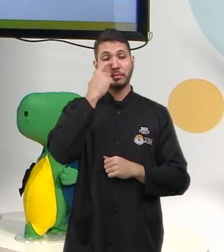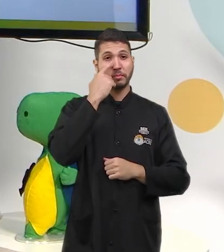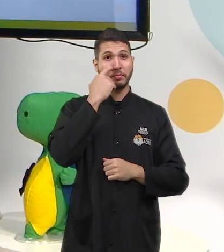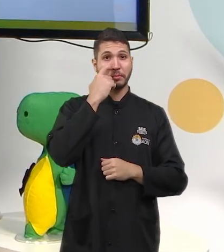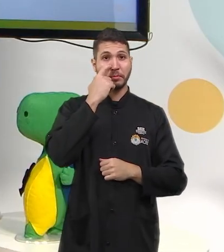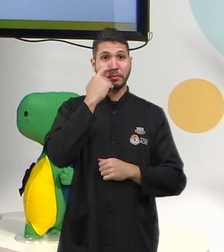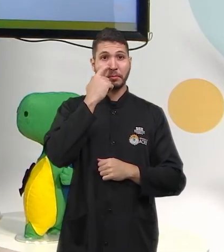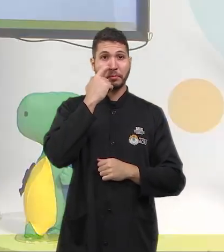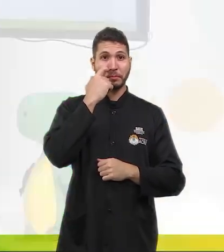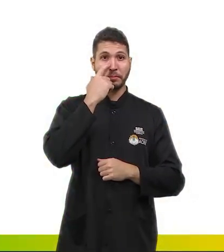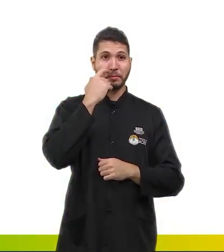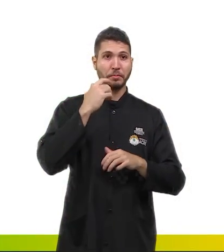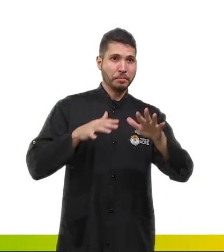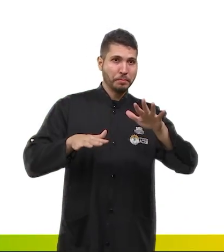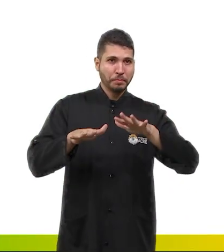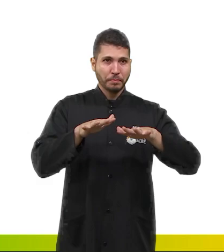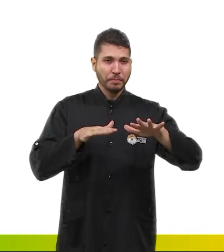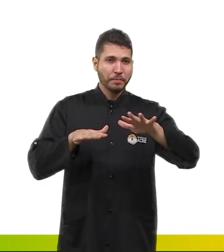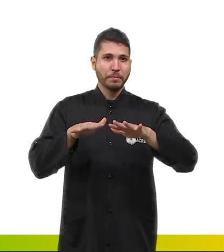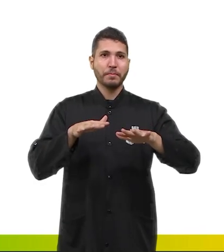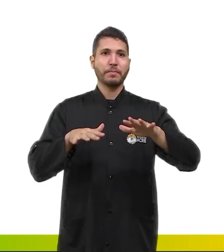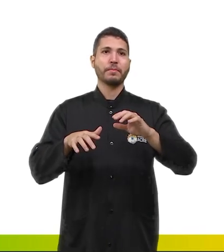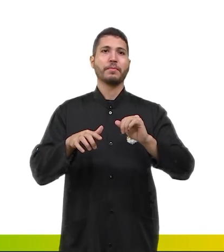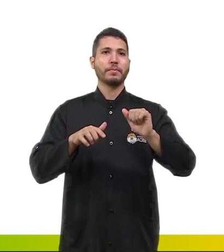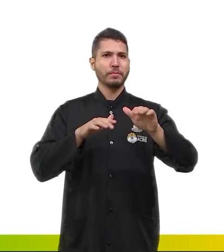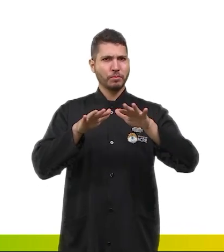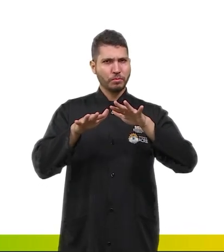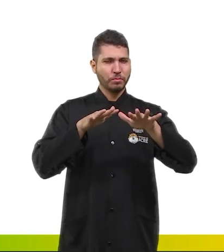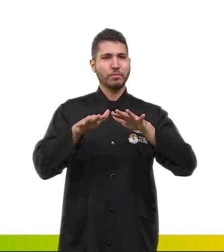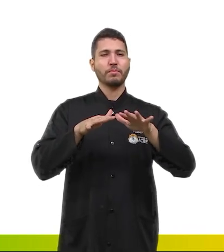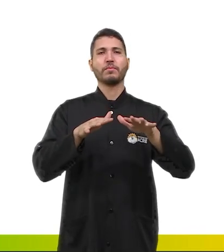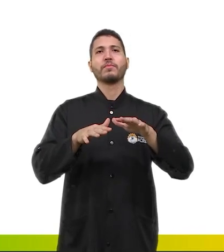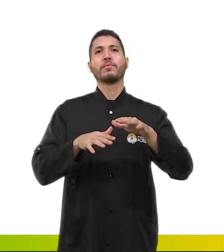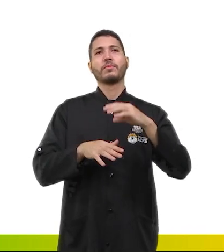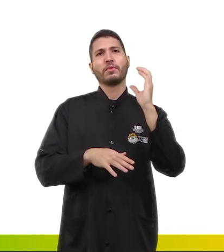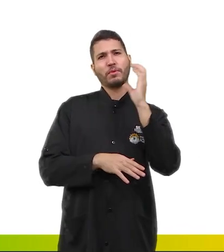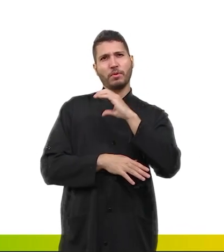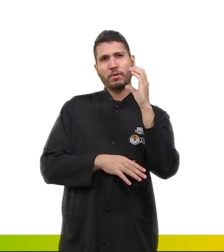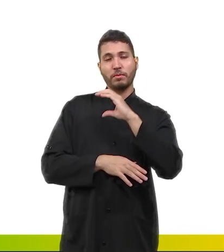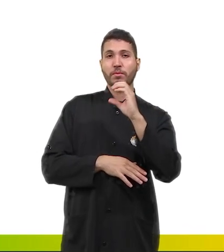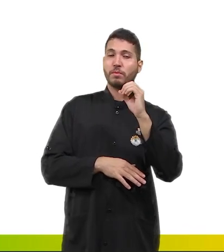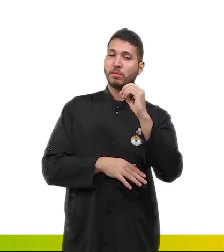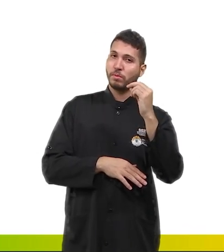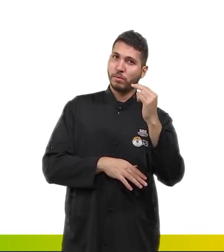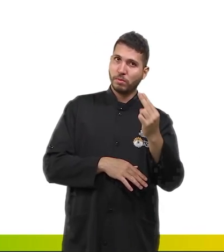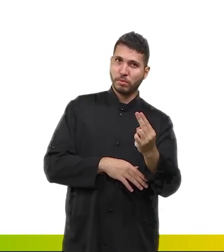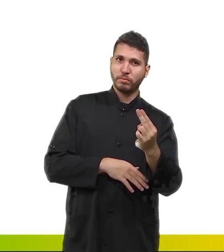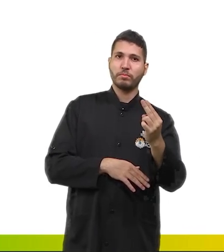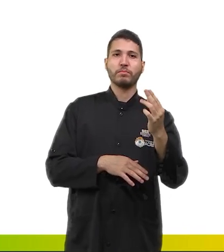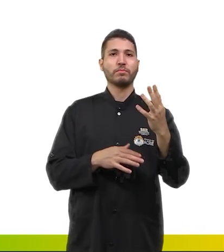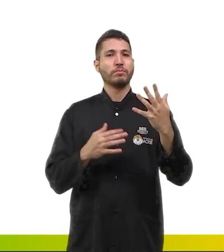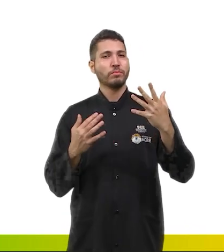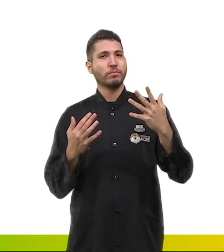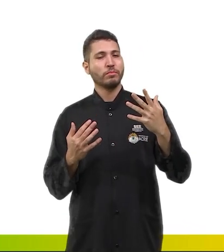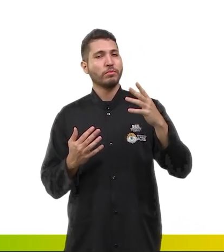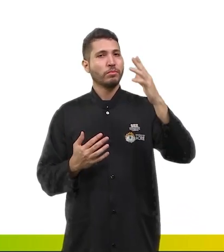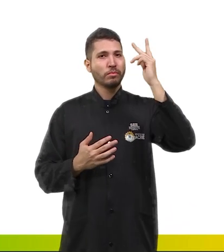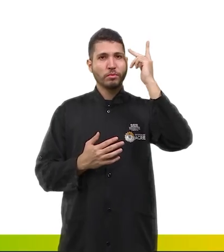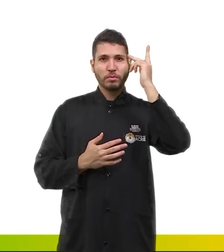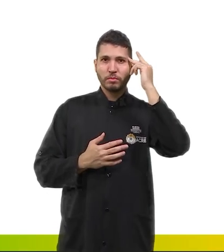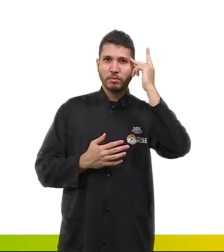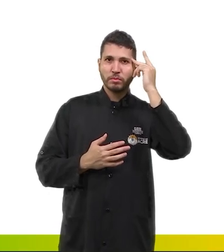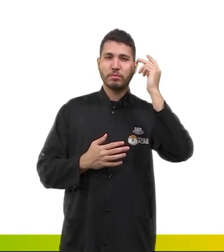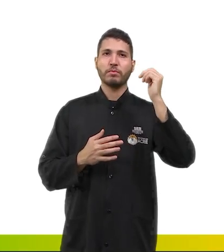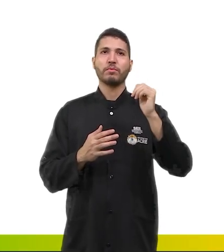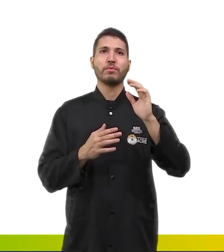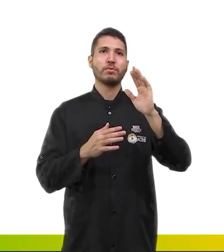Temos a dinâmica, amplitude de movimentos em velocidade normal ou rápida, como o chute o chute alto de um jogador